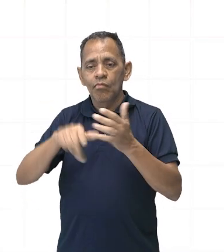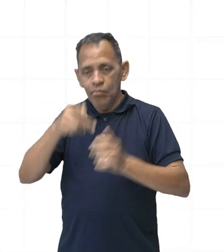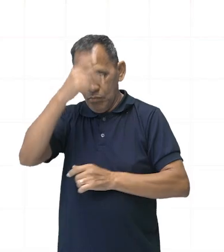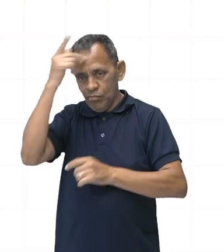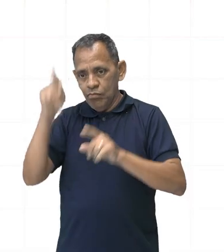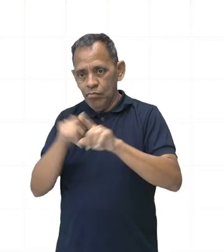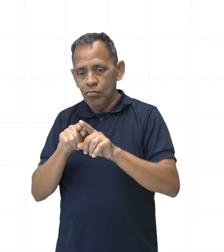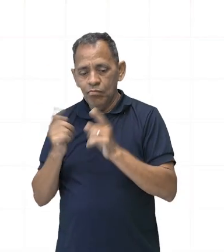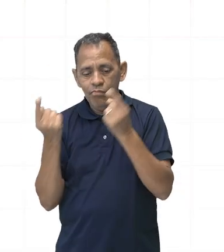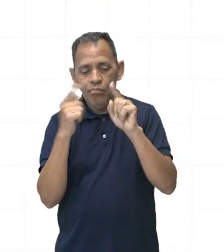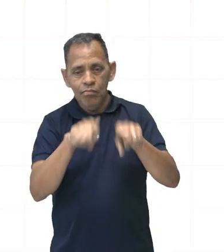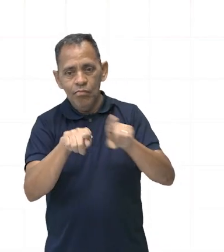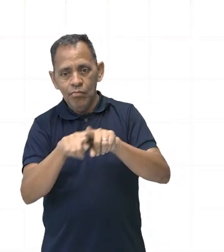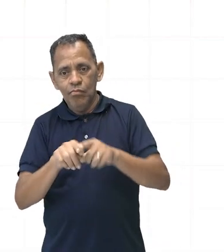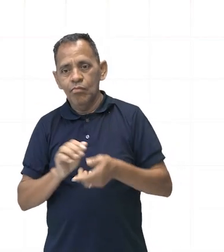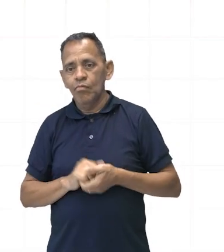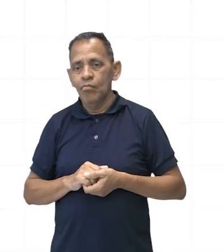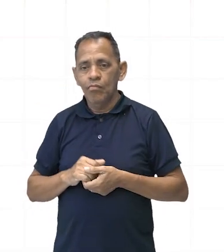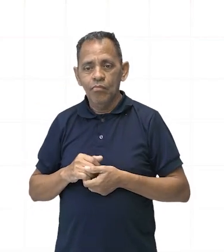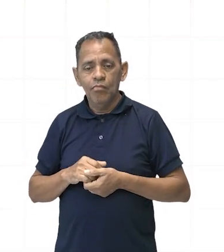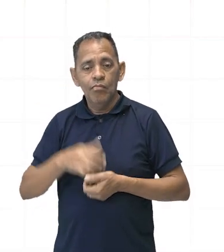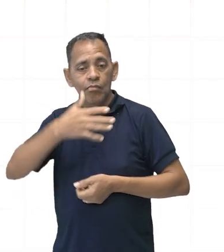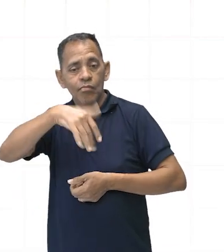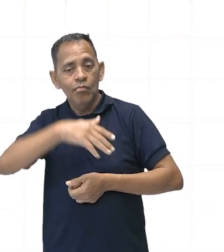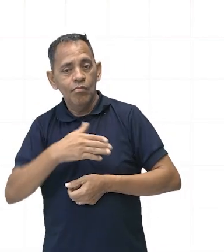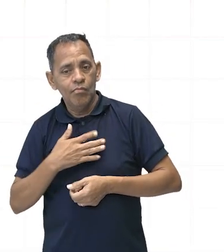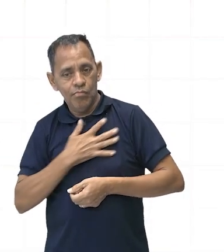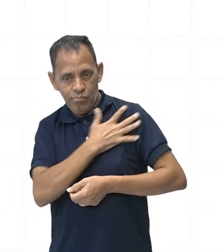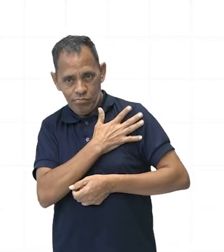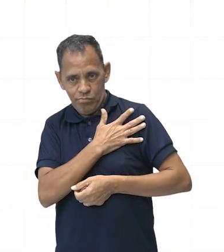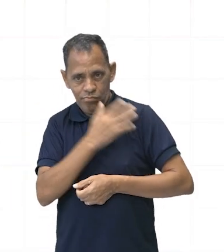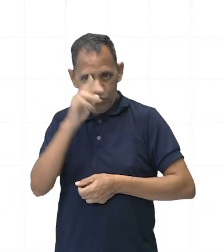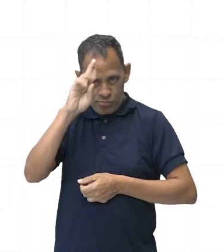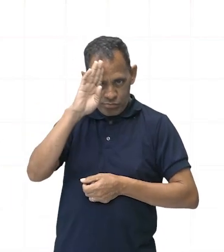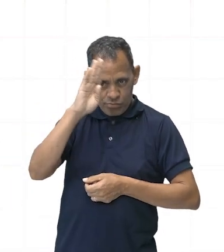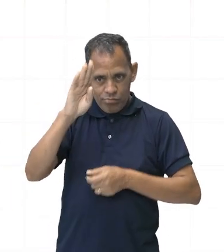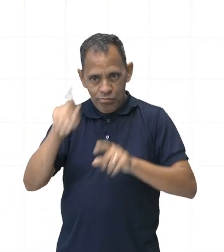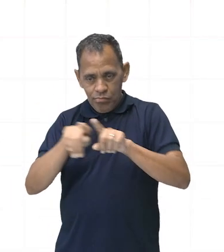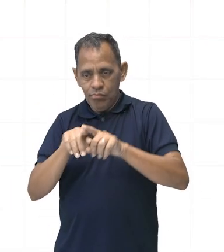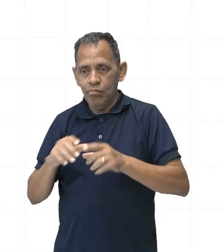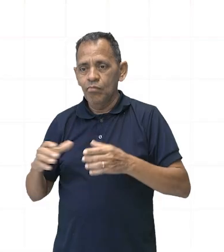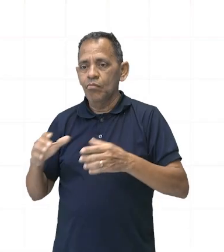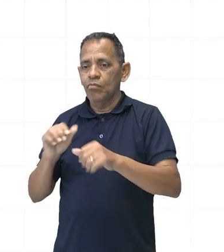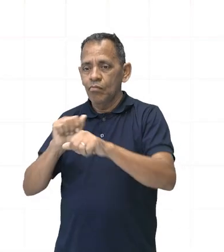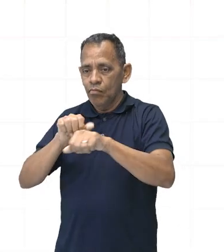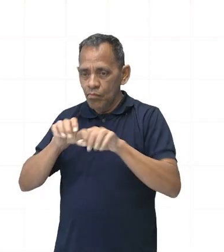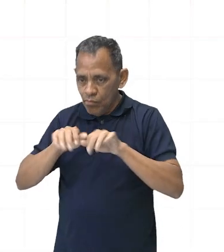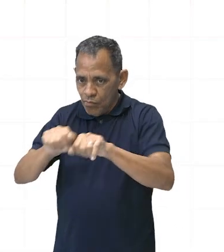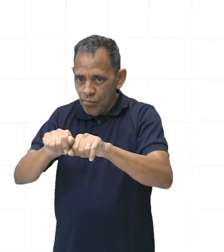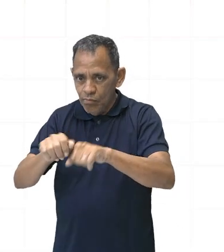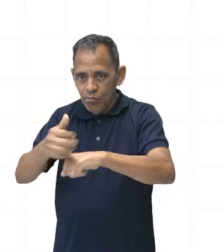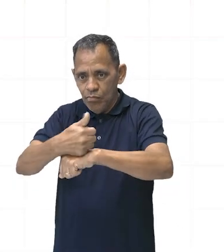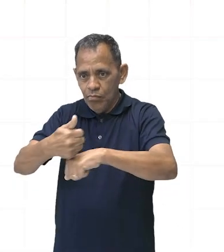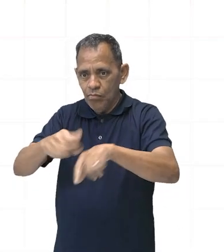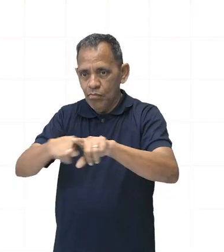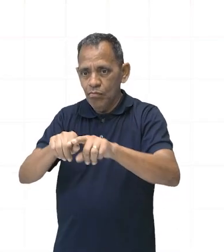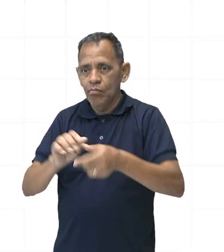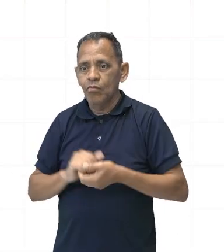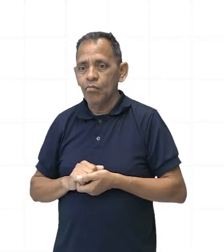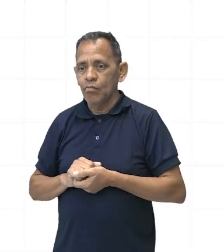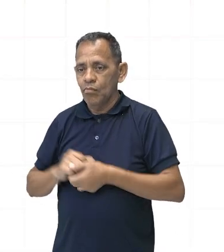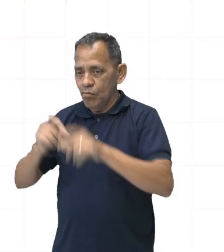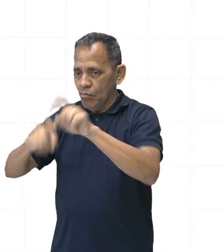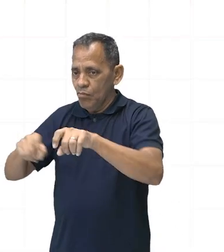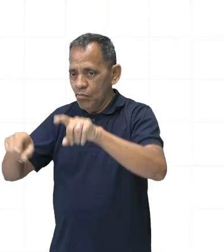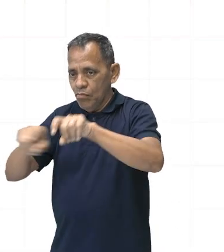postos militares, né? Áreas de colônias agrícolas, conhecido como kibbutz, e um festival de